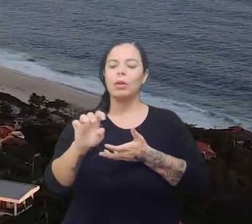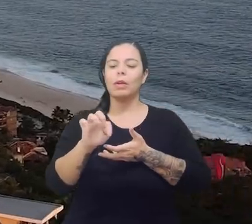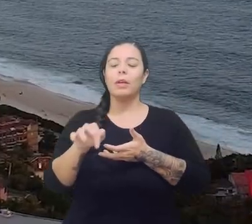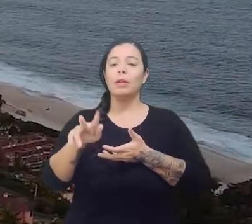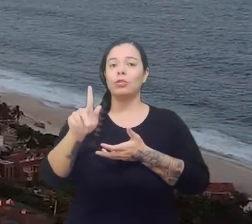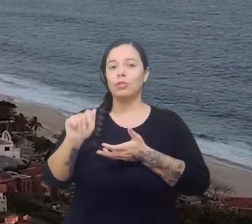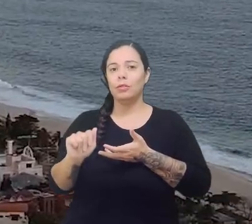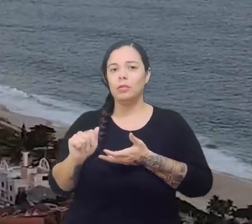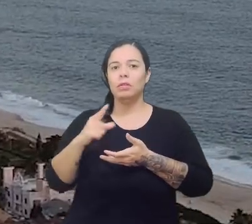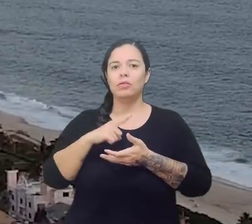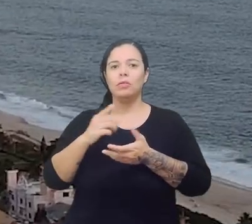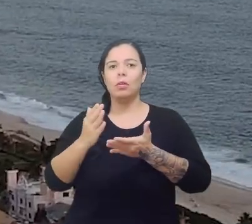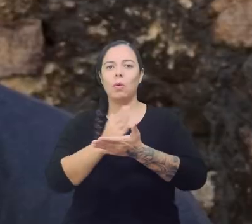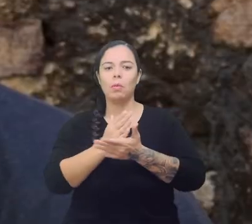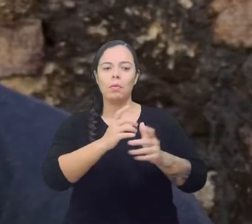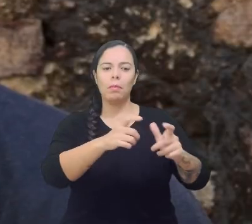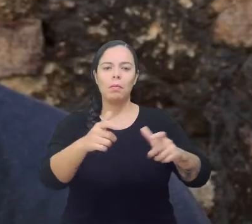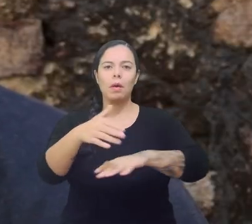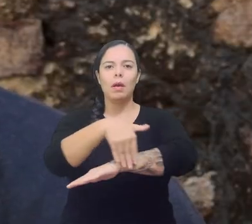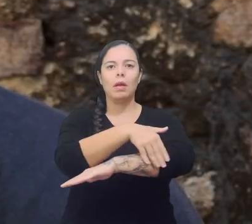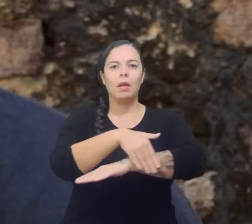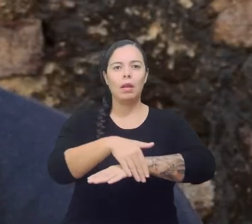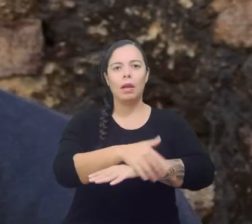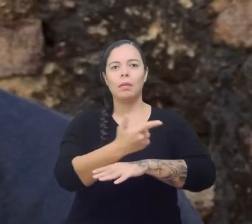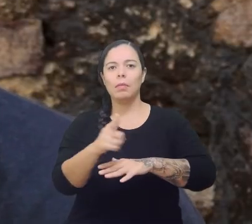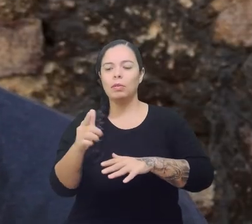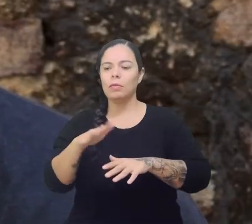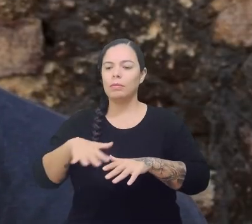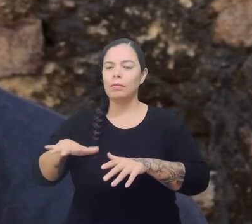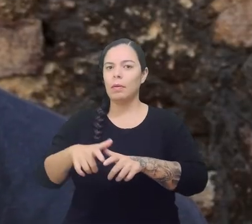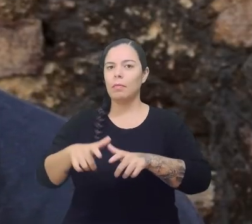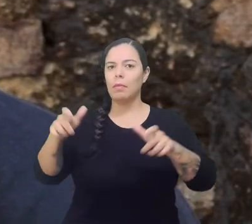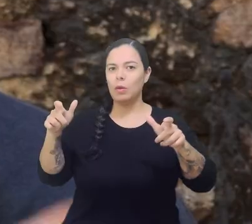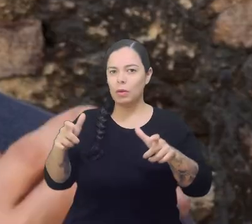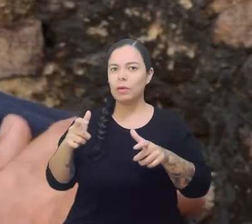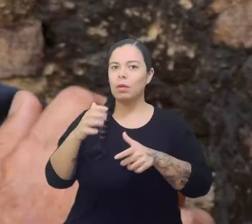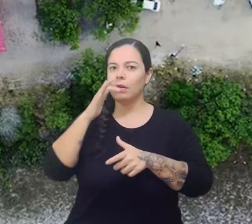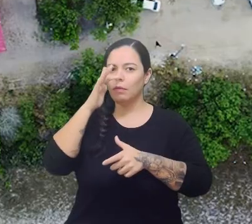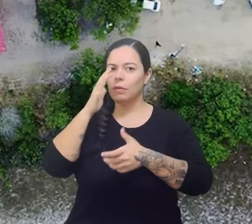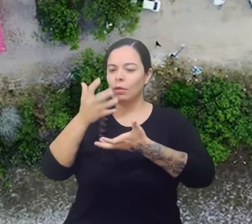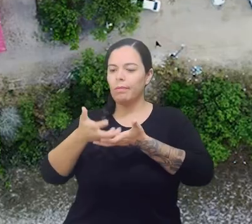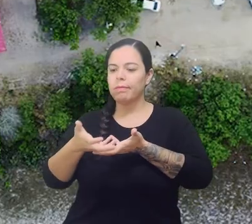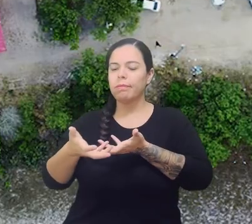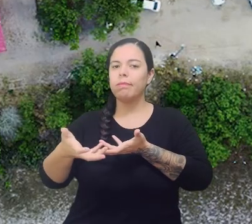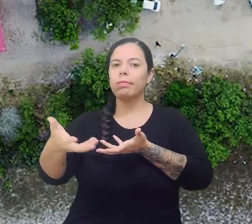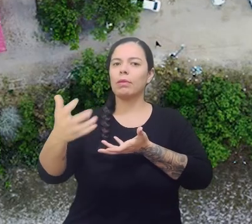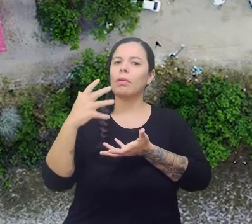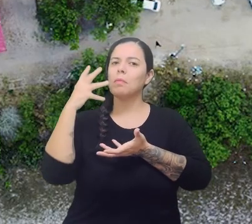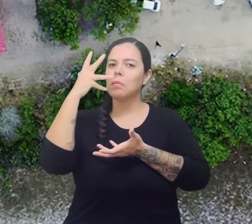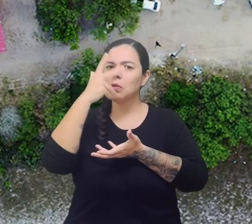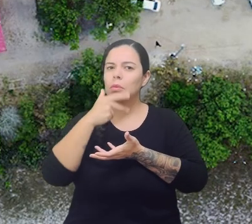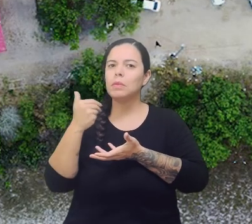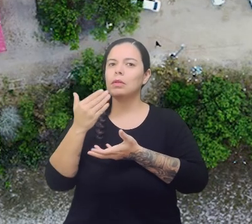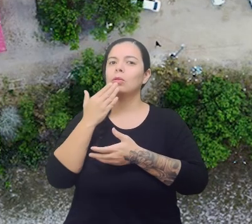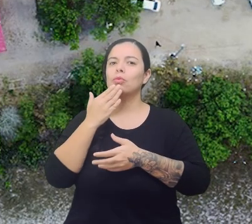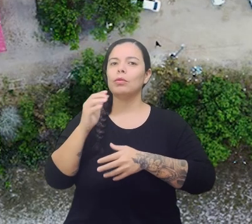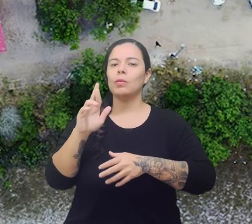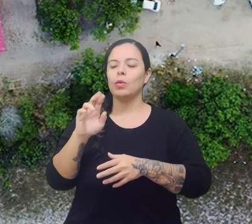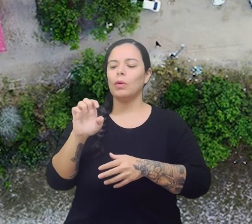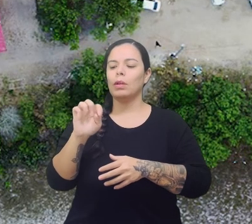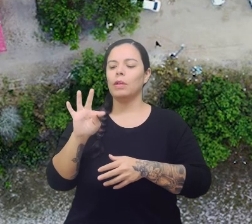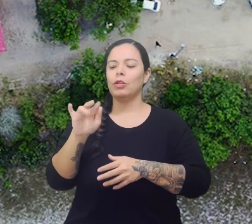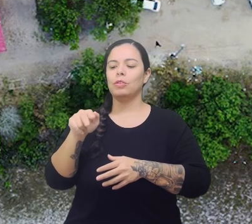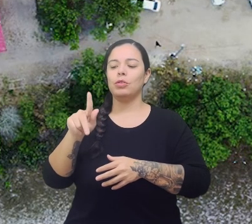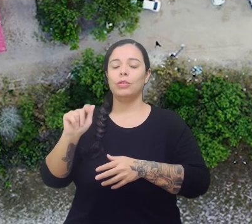era vegetação de restinga ainda. Uma vegetação aberta, mas uma vegetação bonita ainda de restinga. Depois de vir morar aqui definitivamente, né,